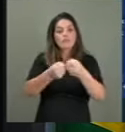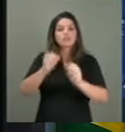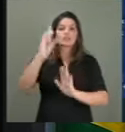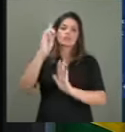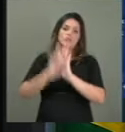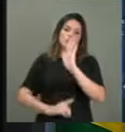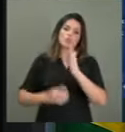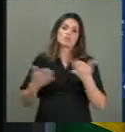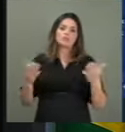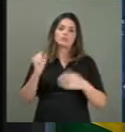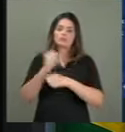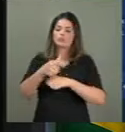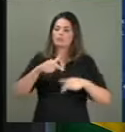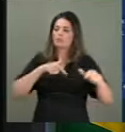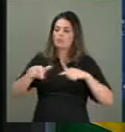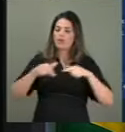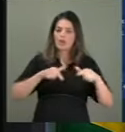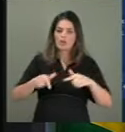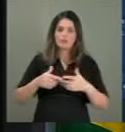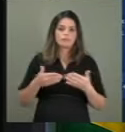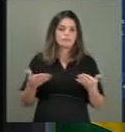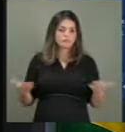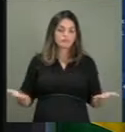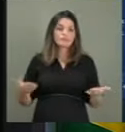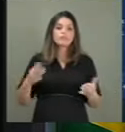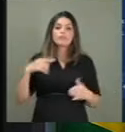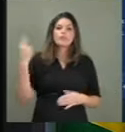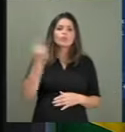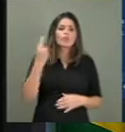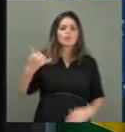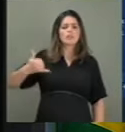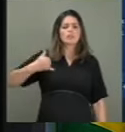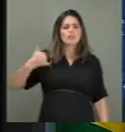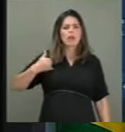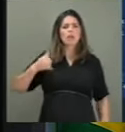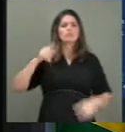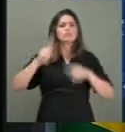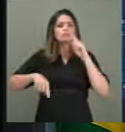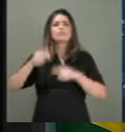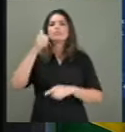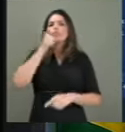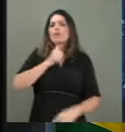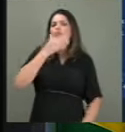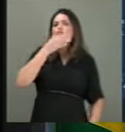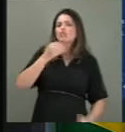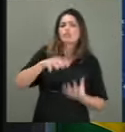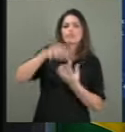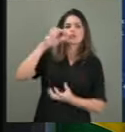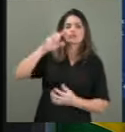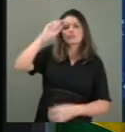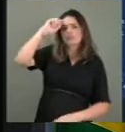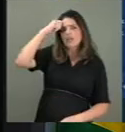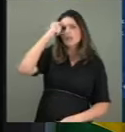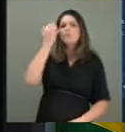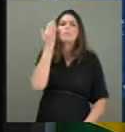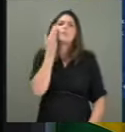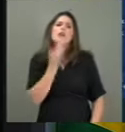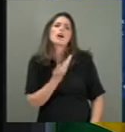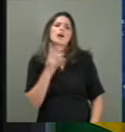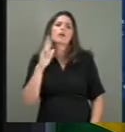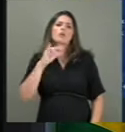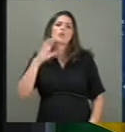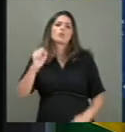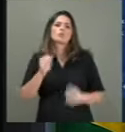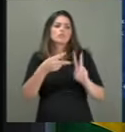desemprego faz vítima em todo o país em todas as idades homens mulheres jovens e 12 negros brancos índios